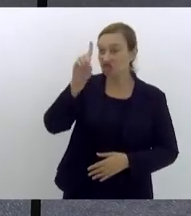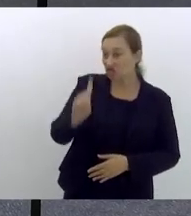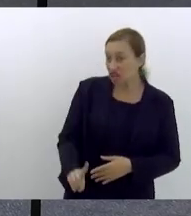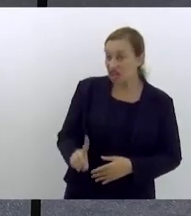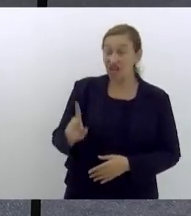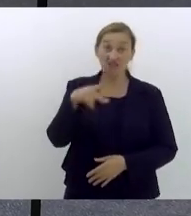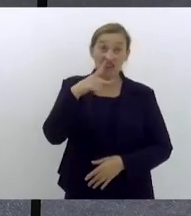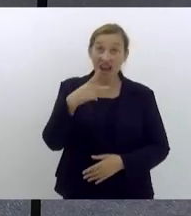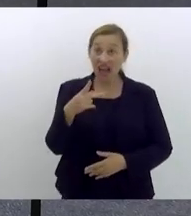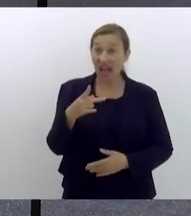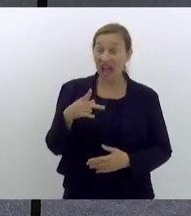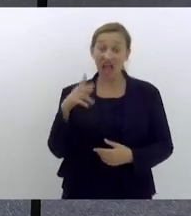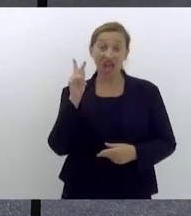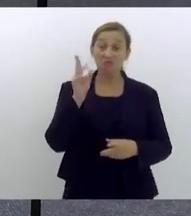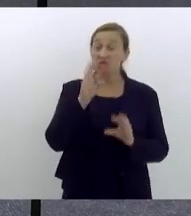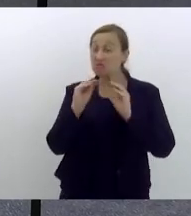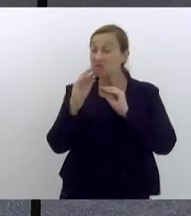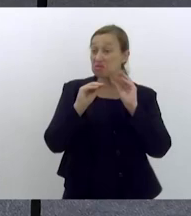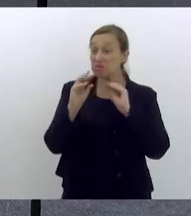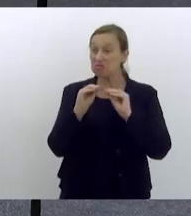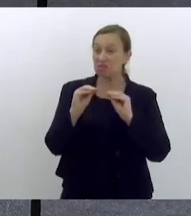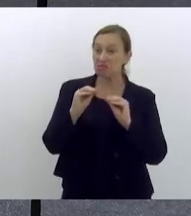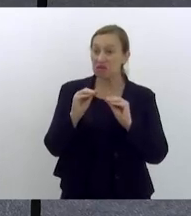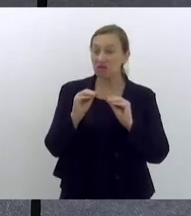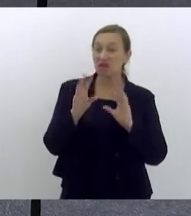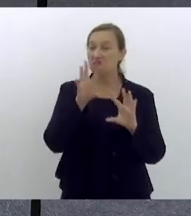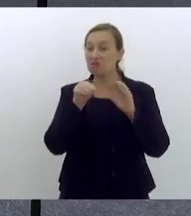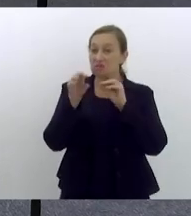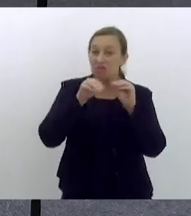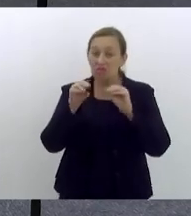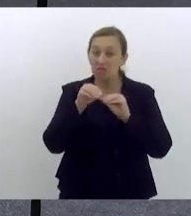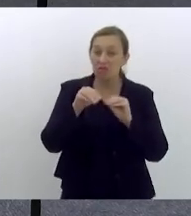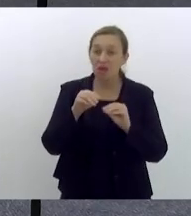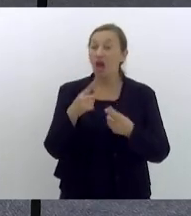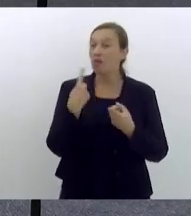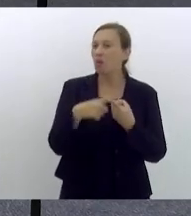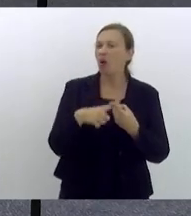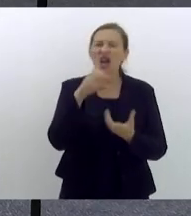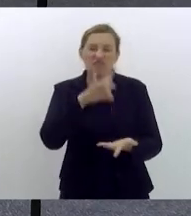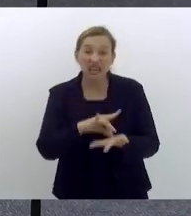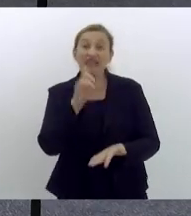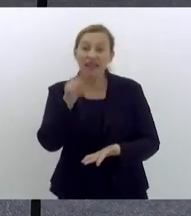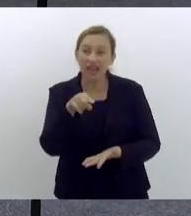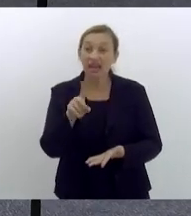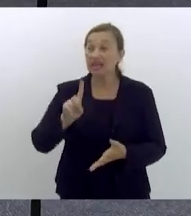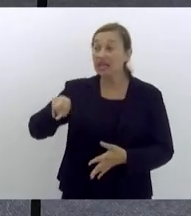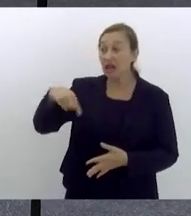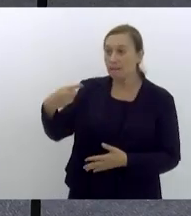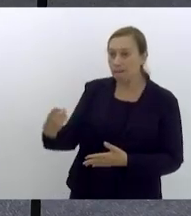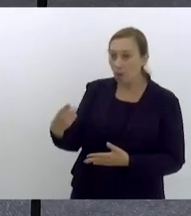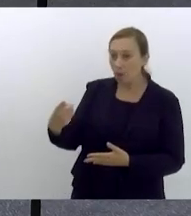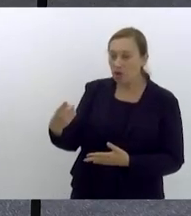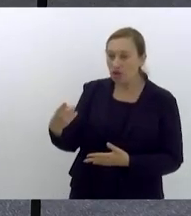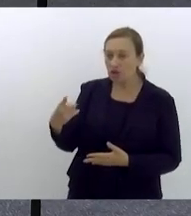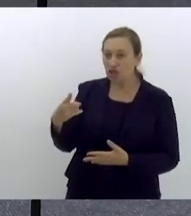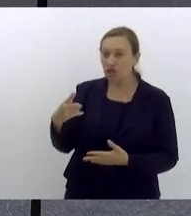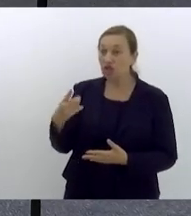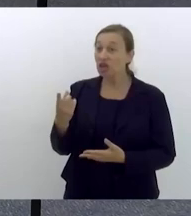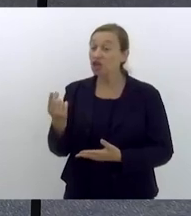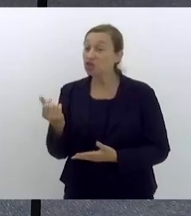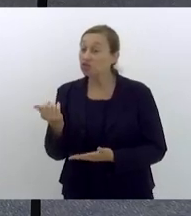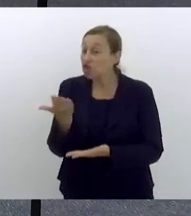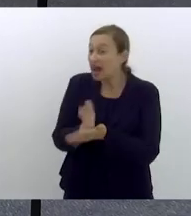cá contar historinha isso é historinha porque a grande verdade é a seguinte depois que a onça morre